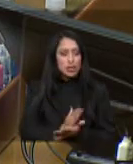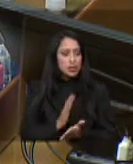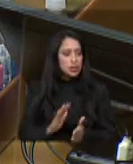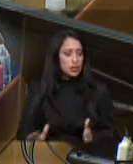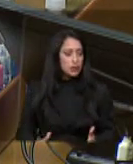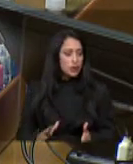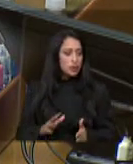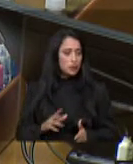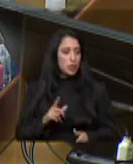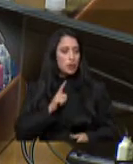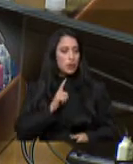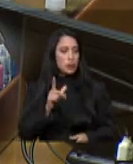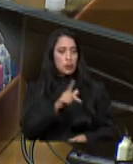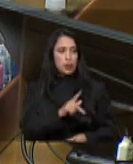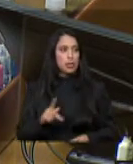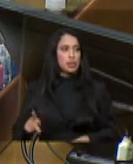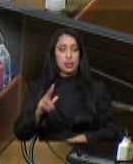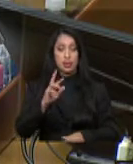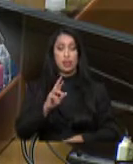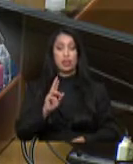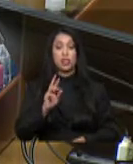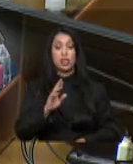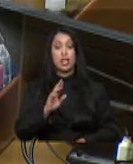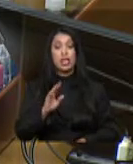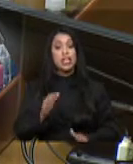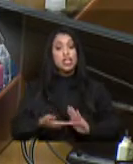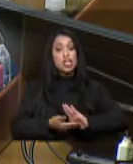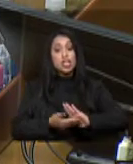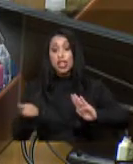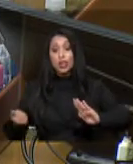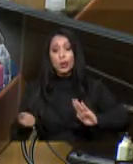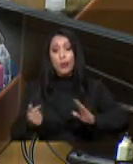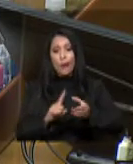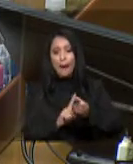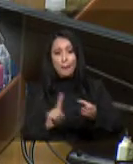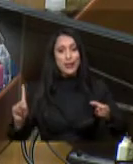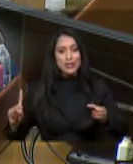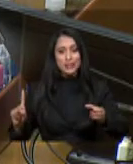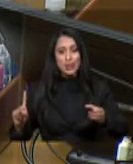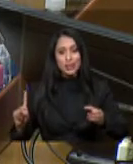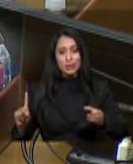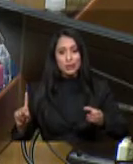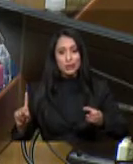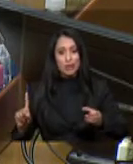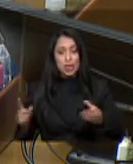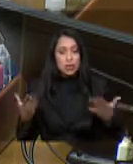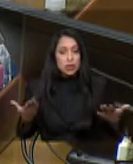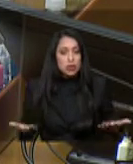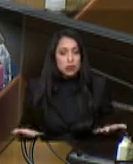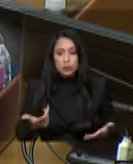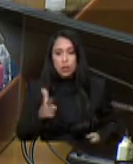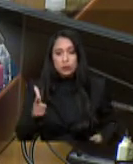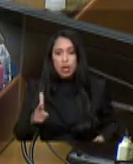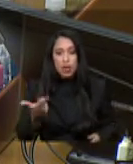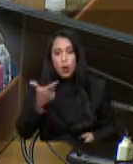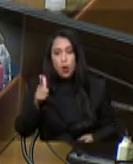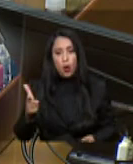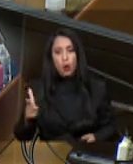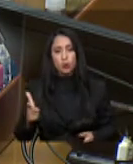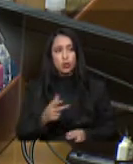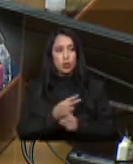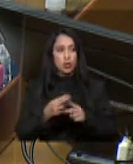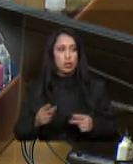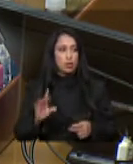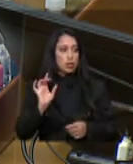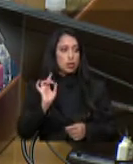do presidente da República, que neste caso excluiu a participação, não deu uma outra orientação. Acho